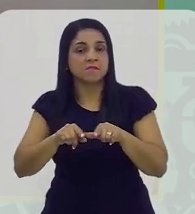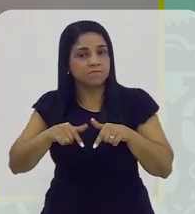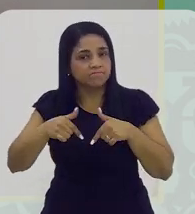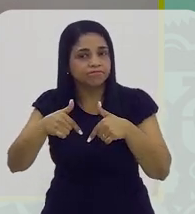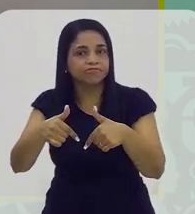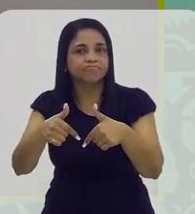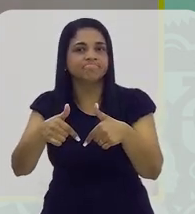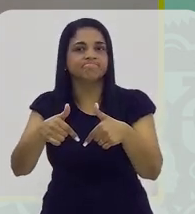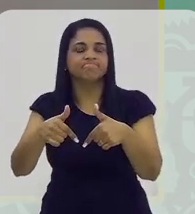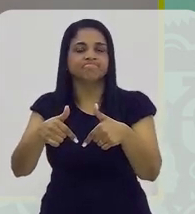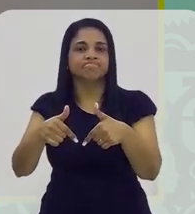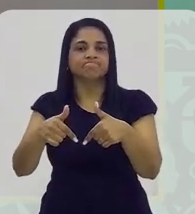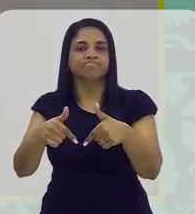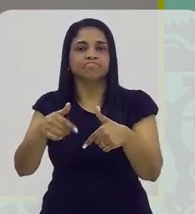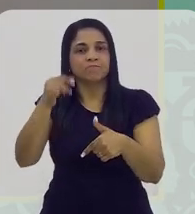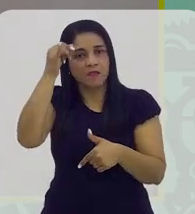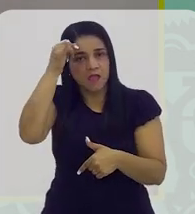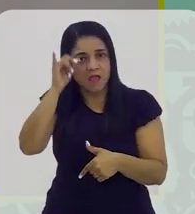esse fenômeno